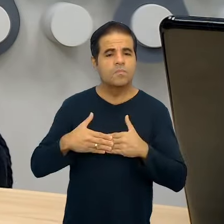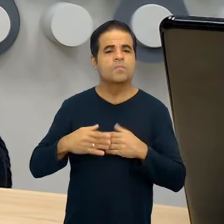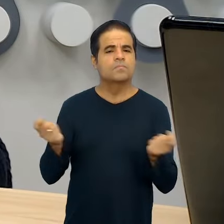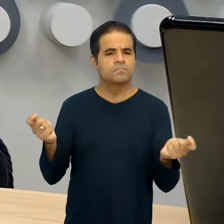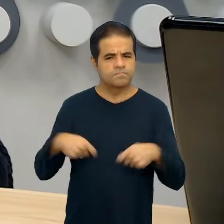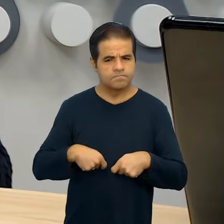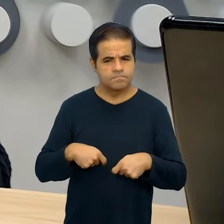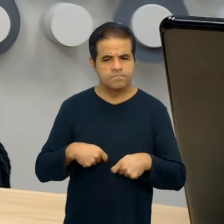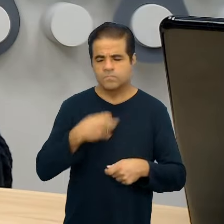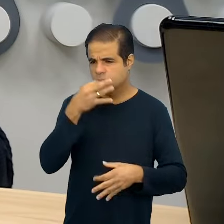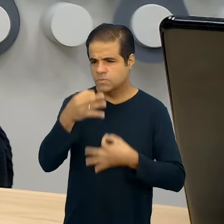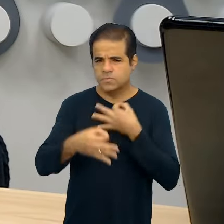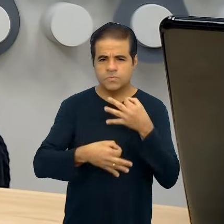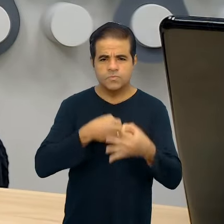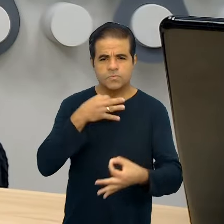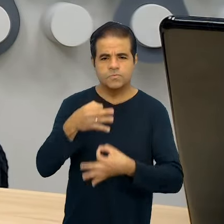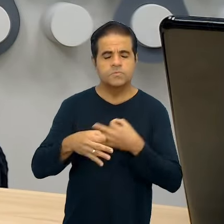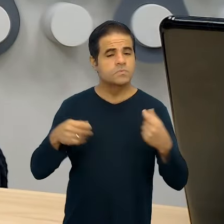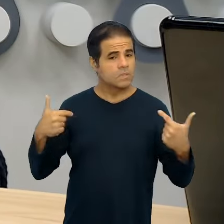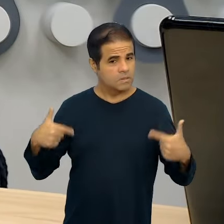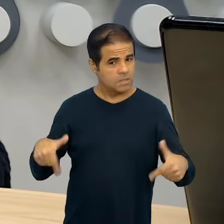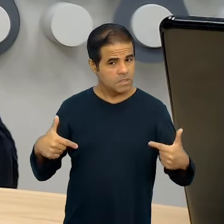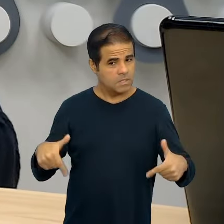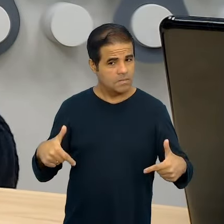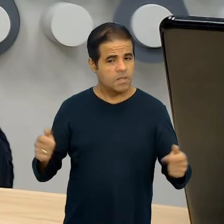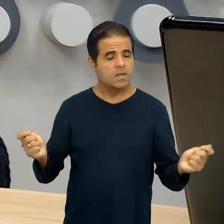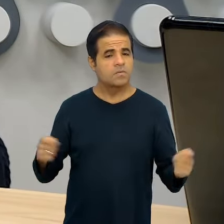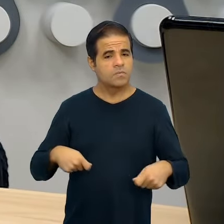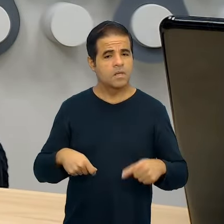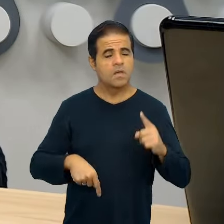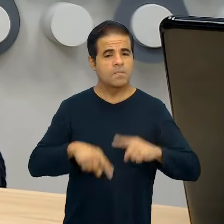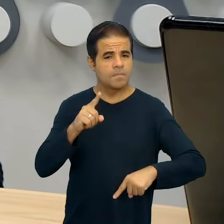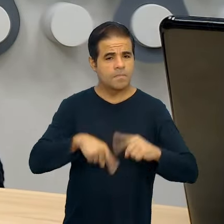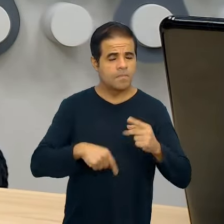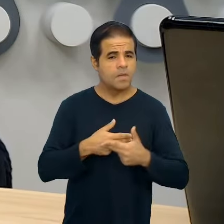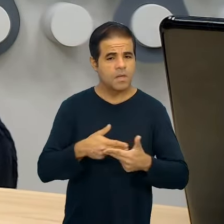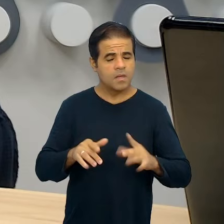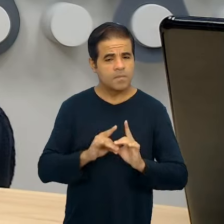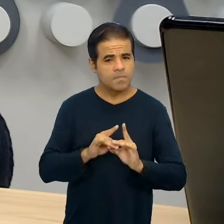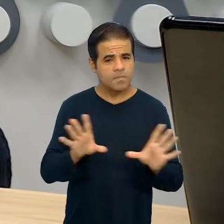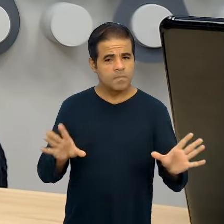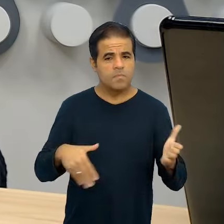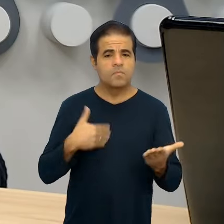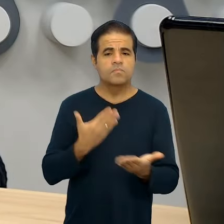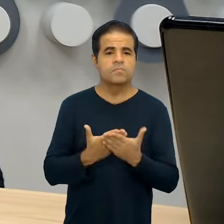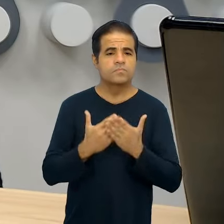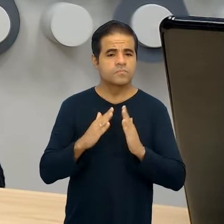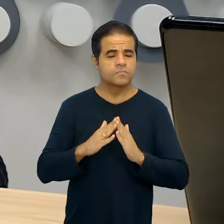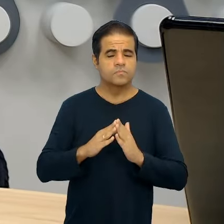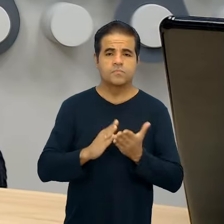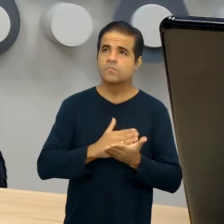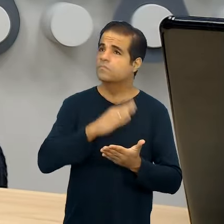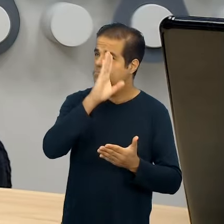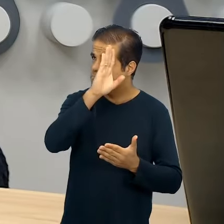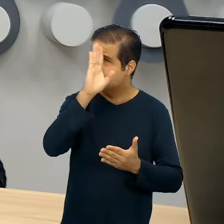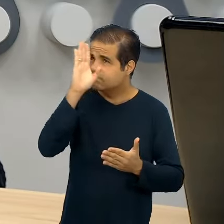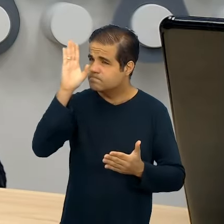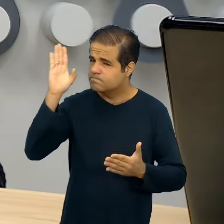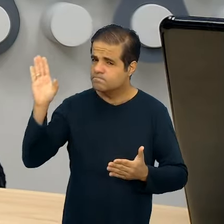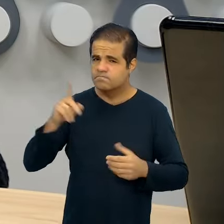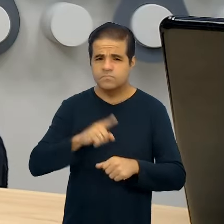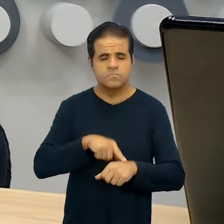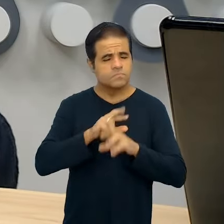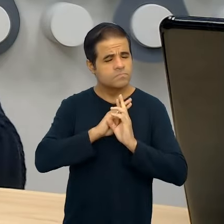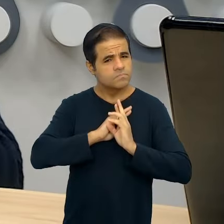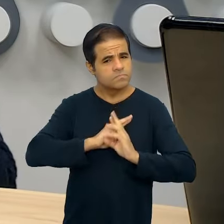possam sugerir. Esse trabalho pode ser feito com materiais disponíveis na escola, né? Bibliotecas públicas em horários diversos